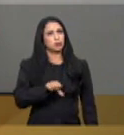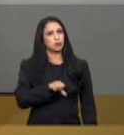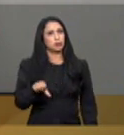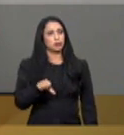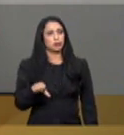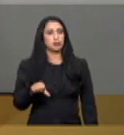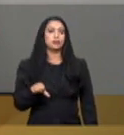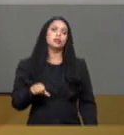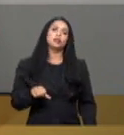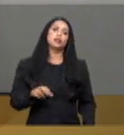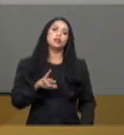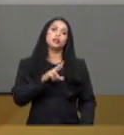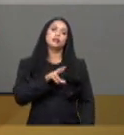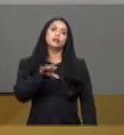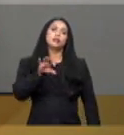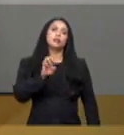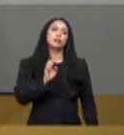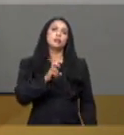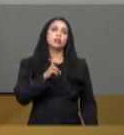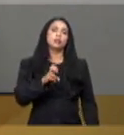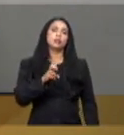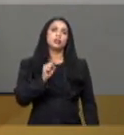1999. No recurso extraordinário